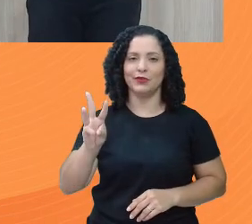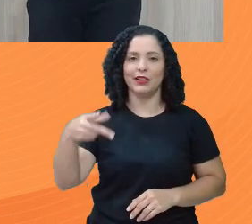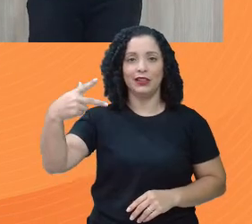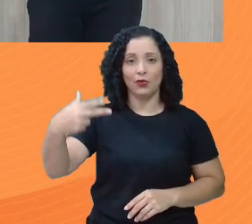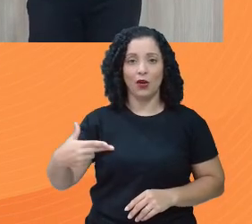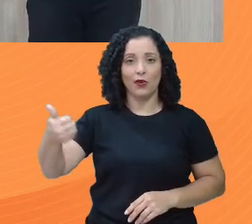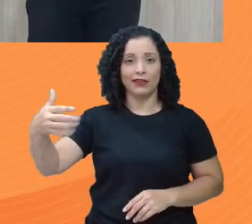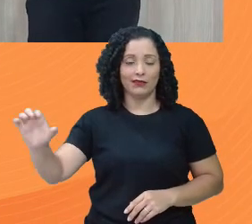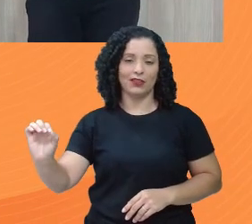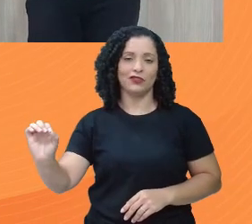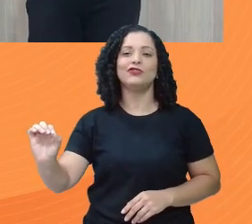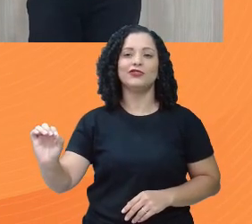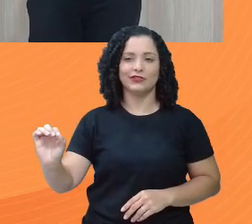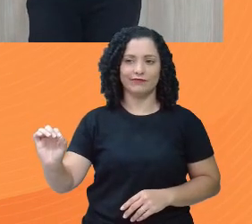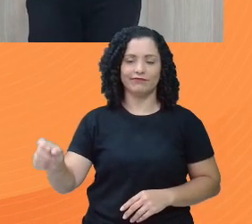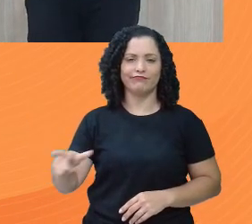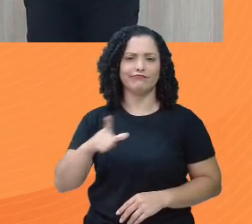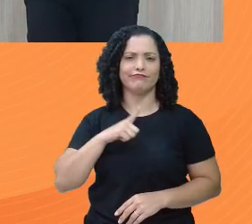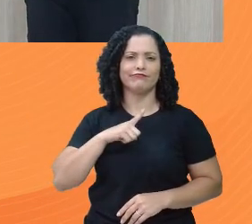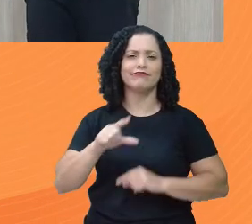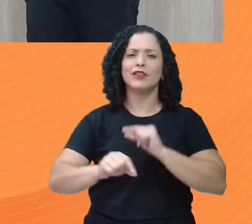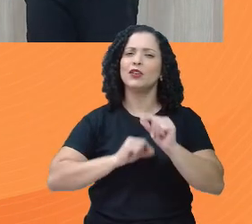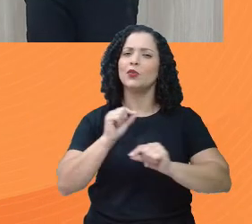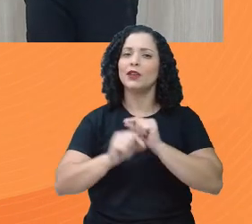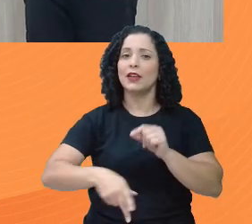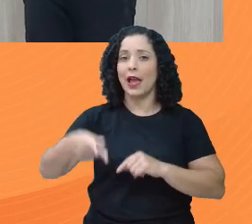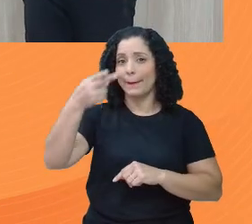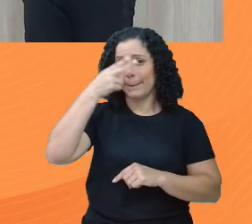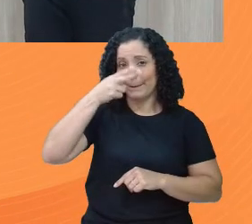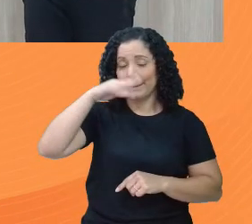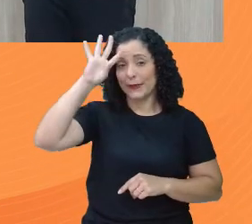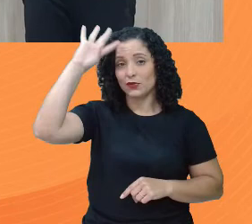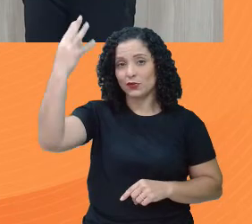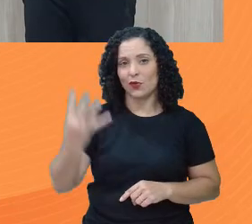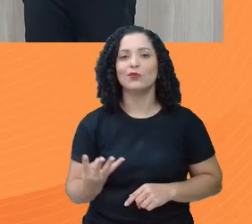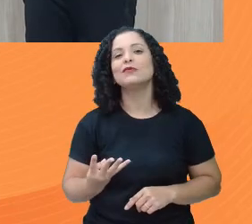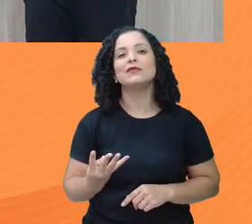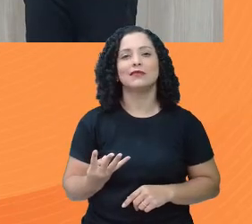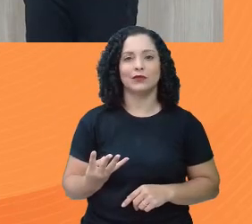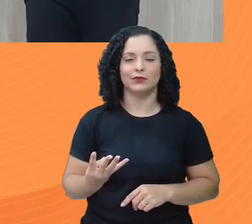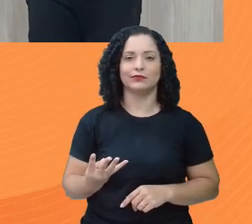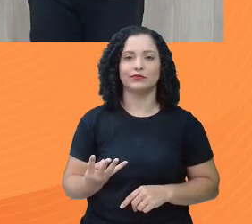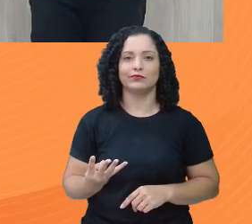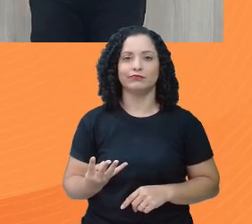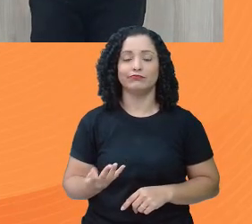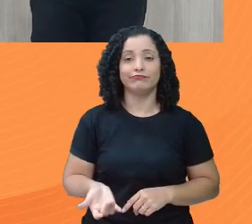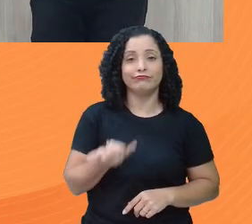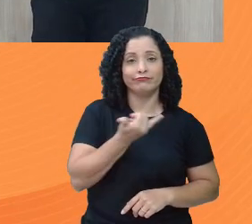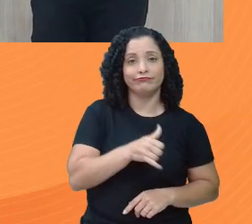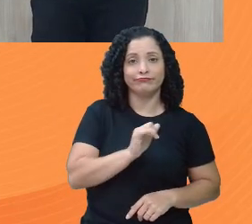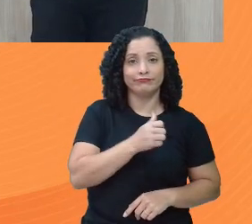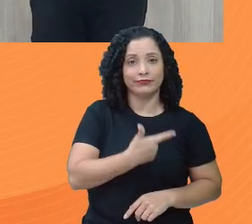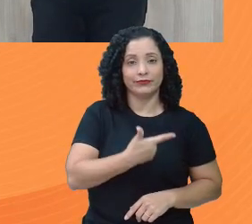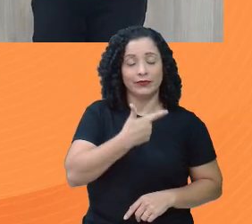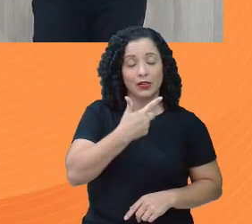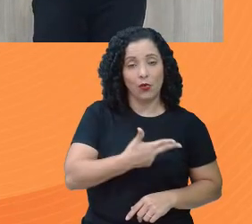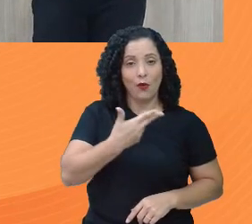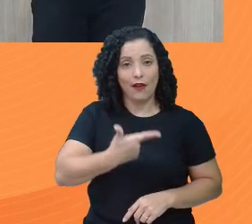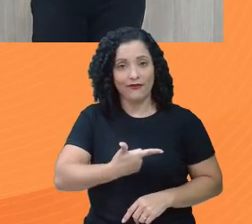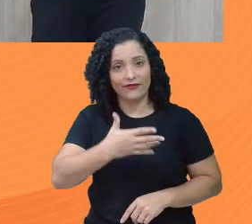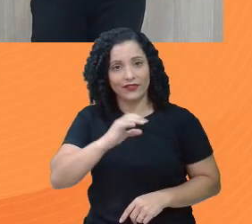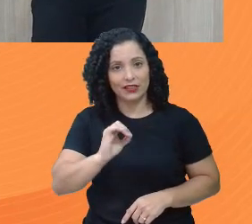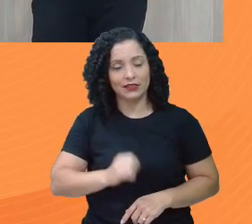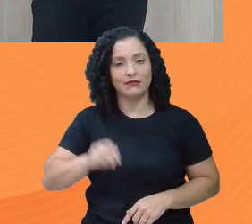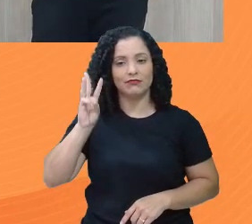a 10. Então, temos aí ó, a mesma solução. Y igual a 20 e W igual a